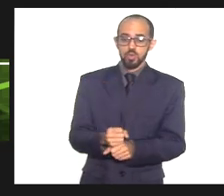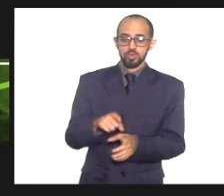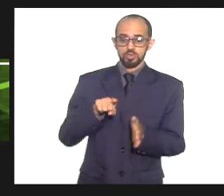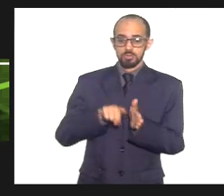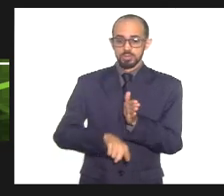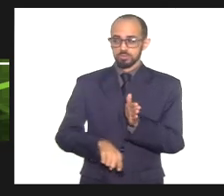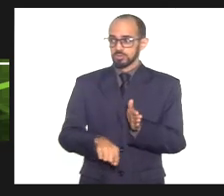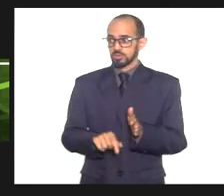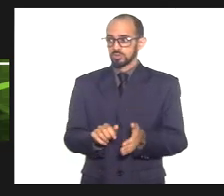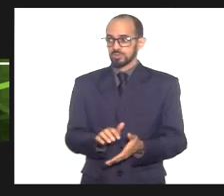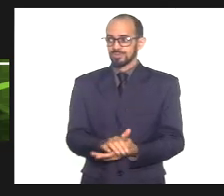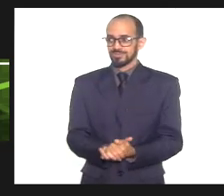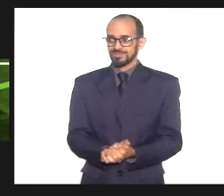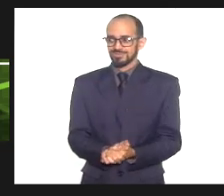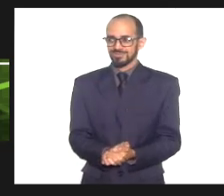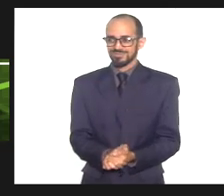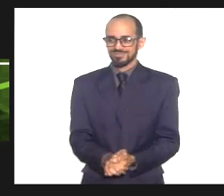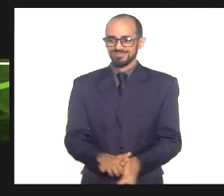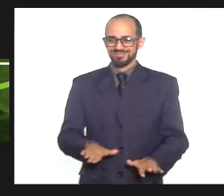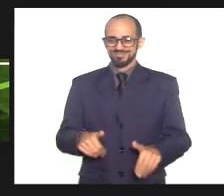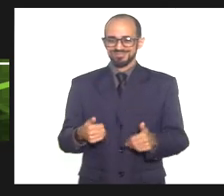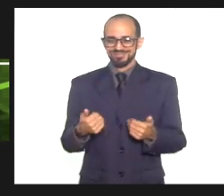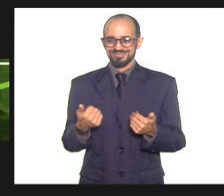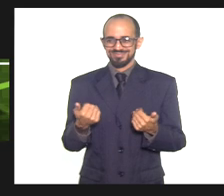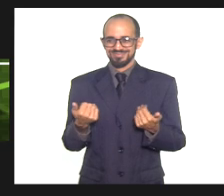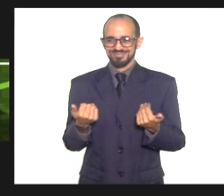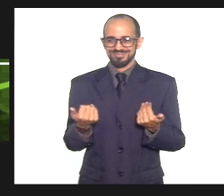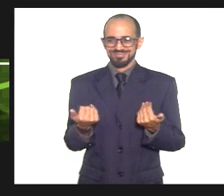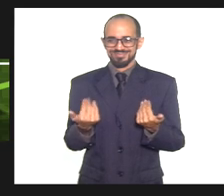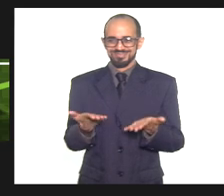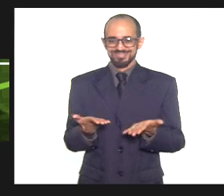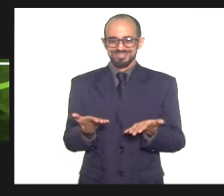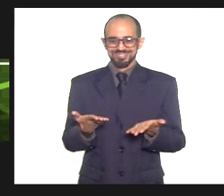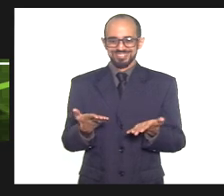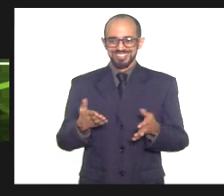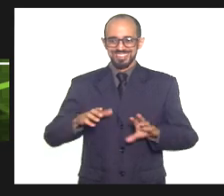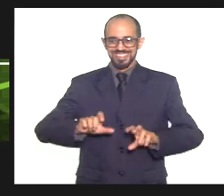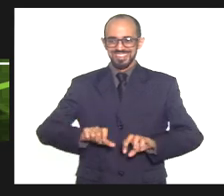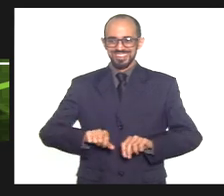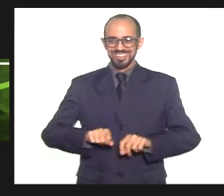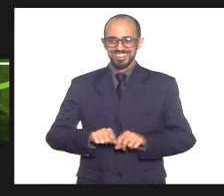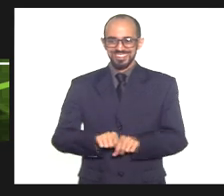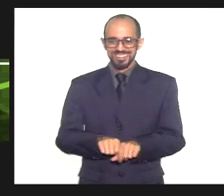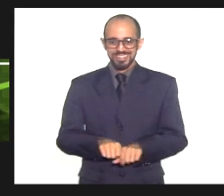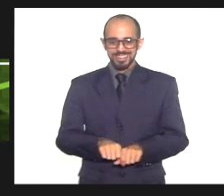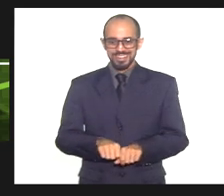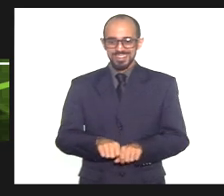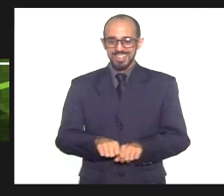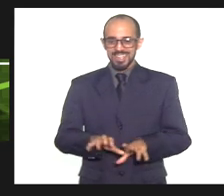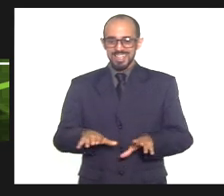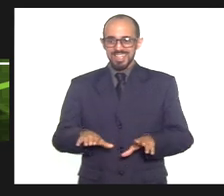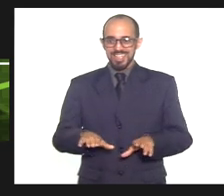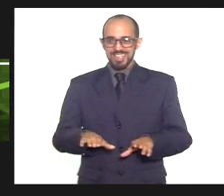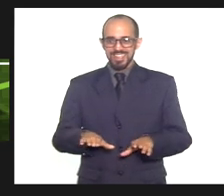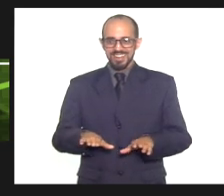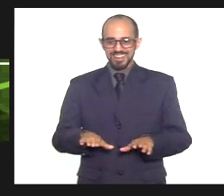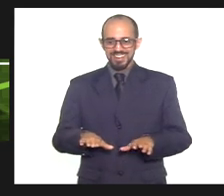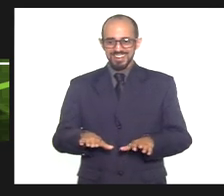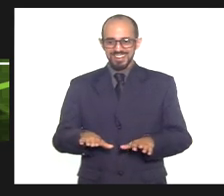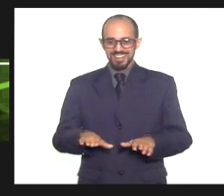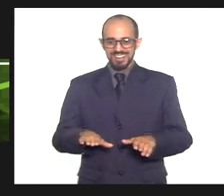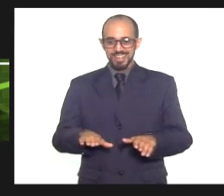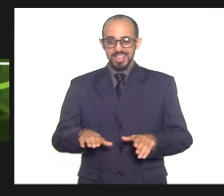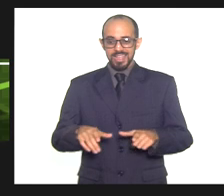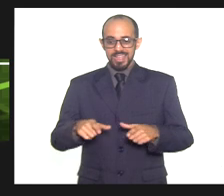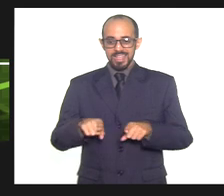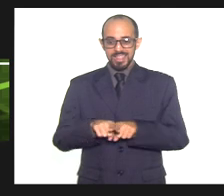abatimento. Queria fazer só o registro, doutora Maria Alexandre, que eu tenho